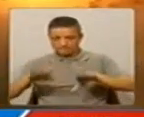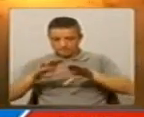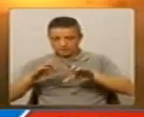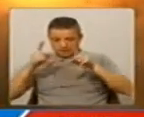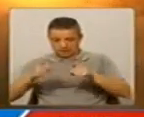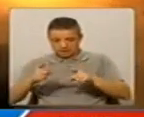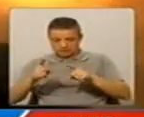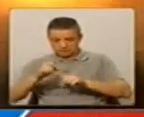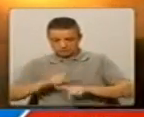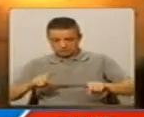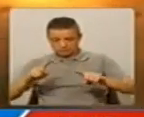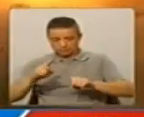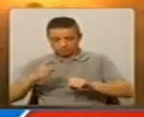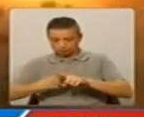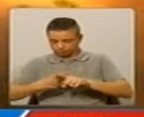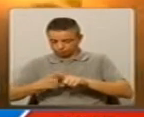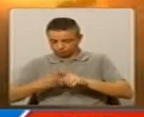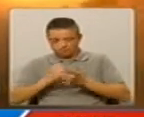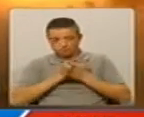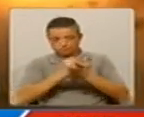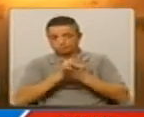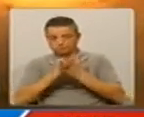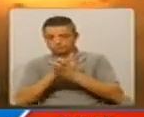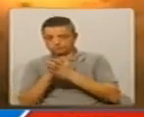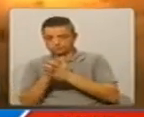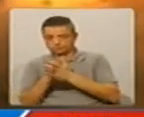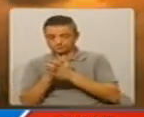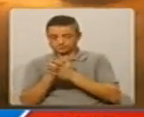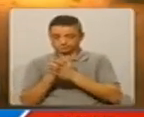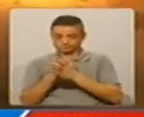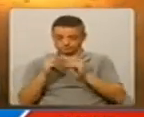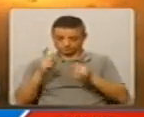campo magnético extremamente intenso que ajudou a